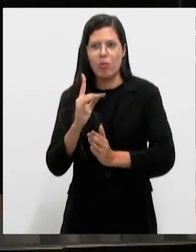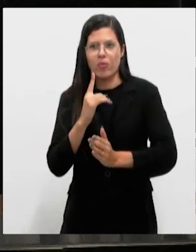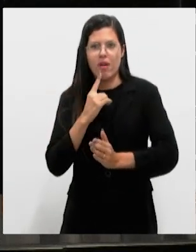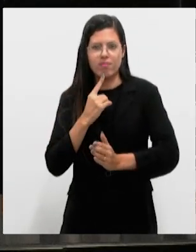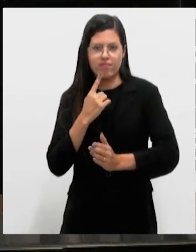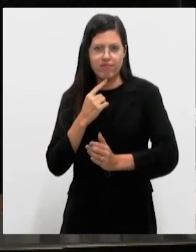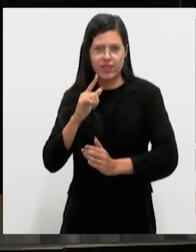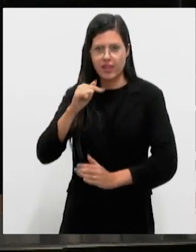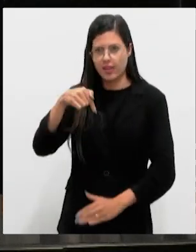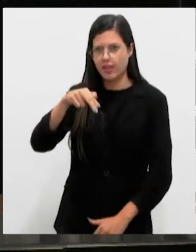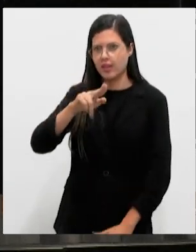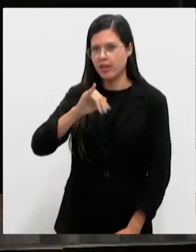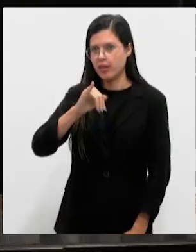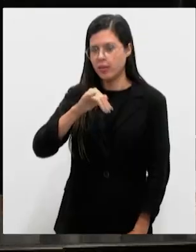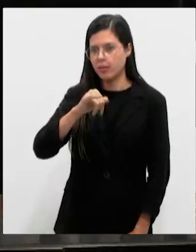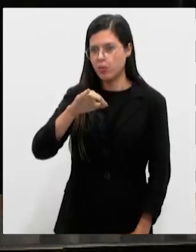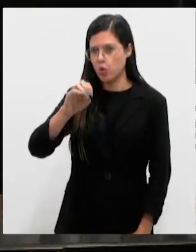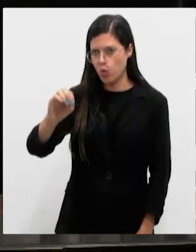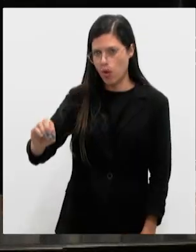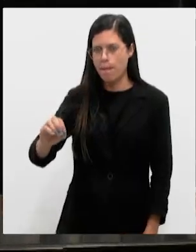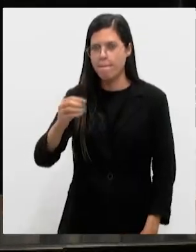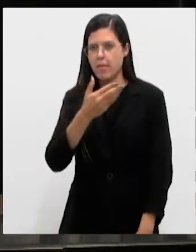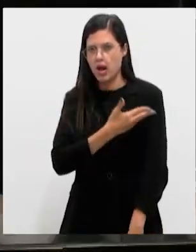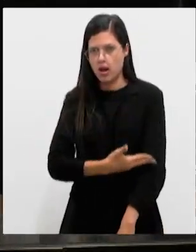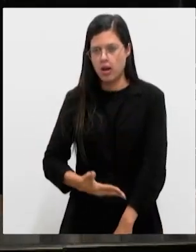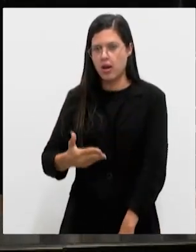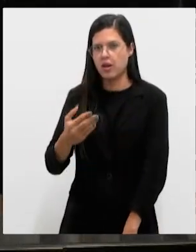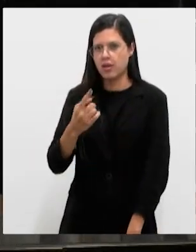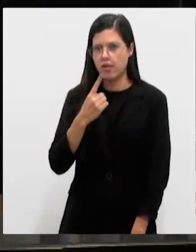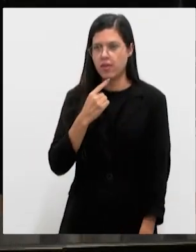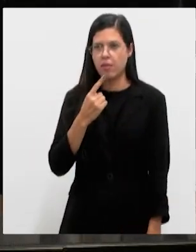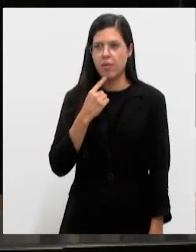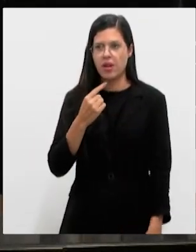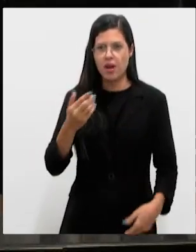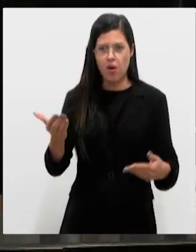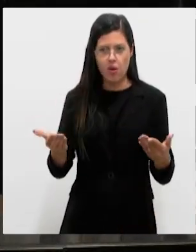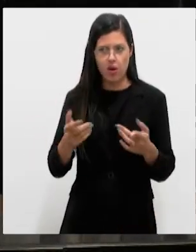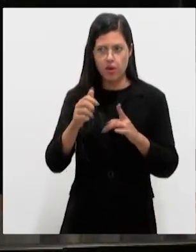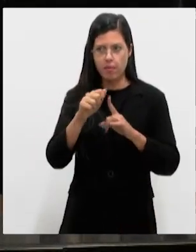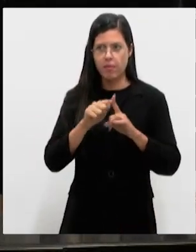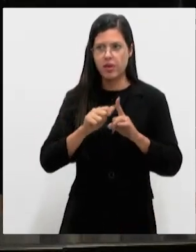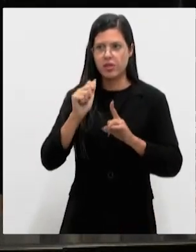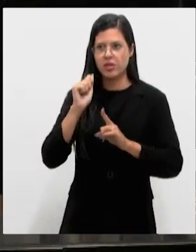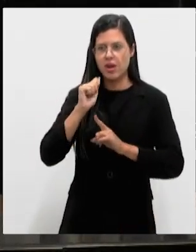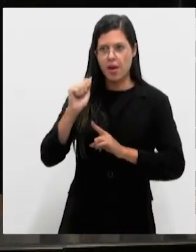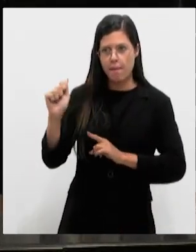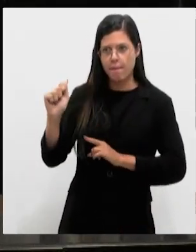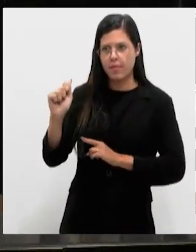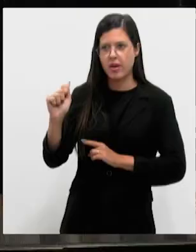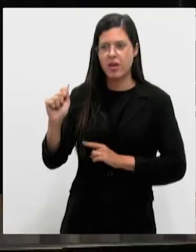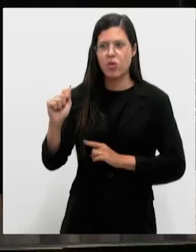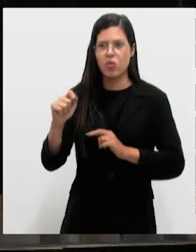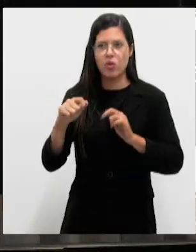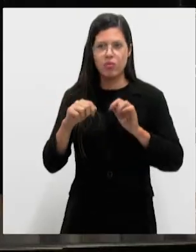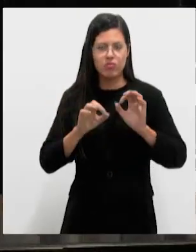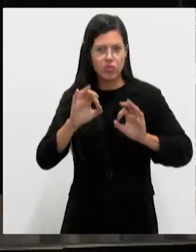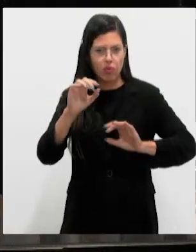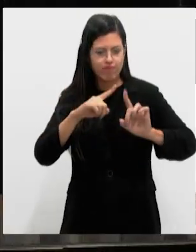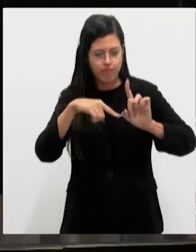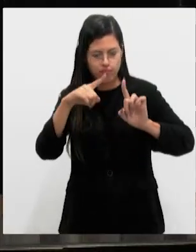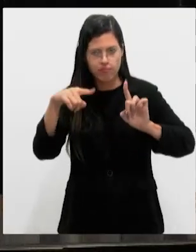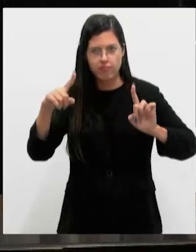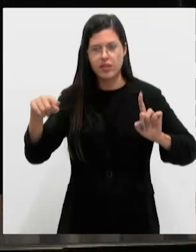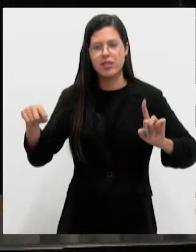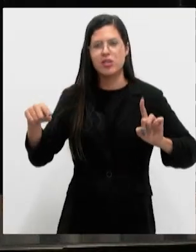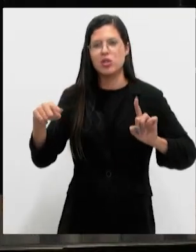4 da vermelha. E agora no mês de abril, eu estou estabilizando as minhas taxas dos meus